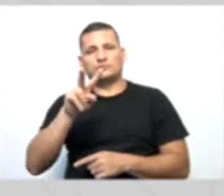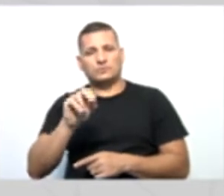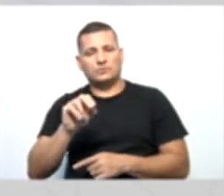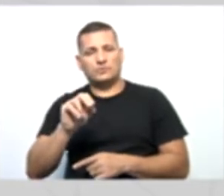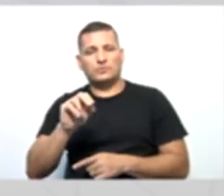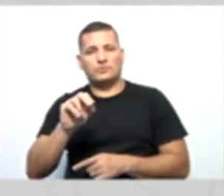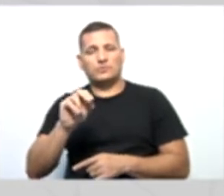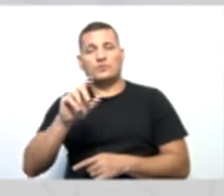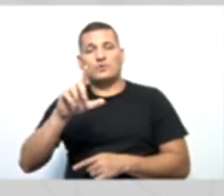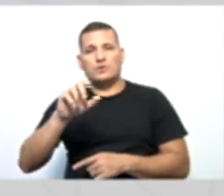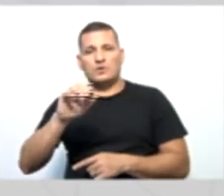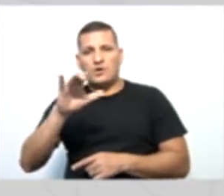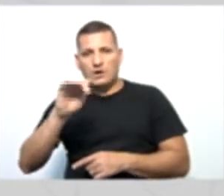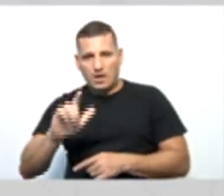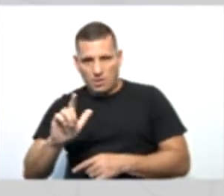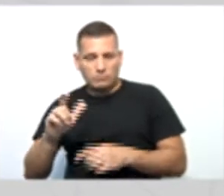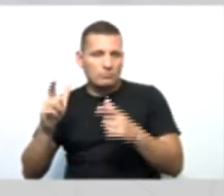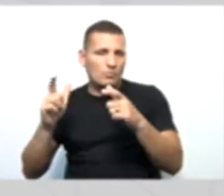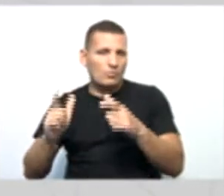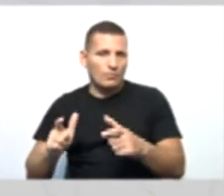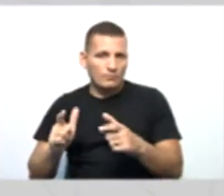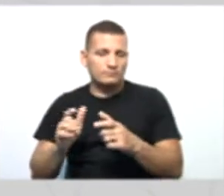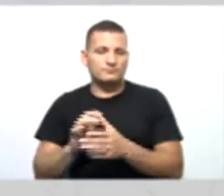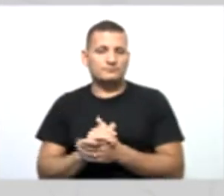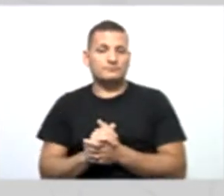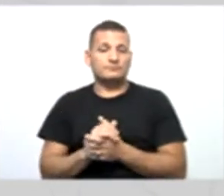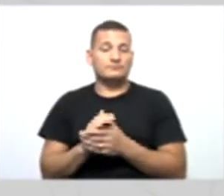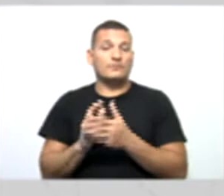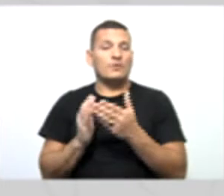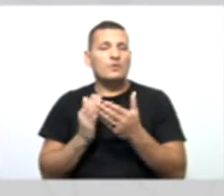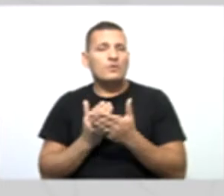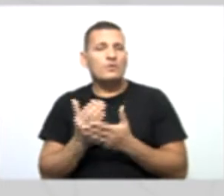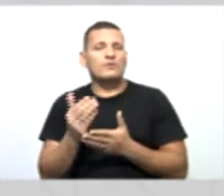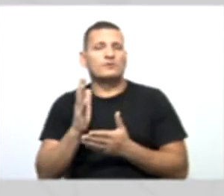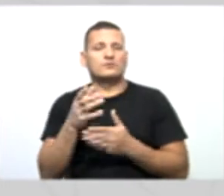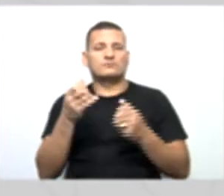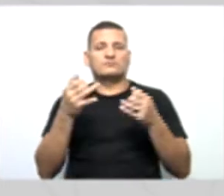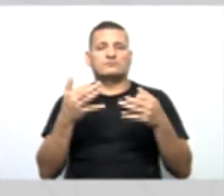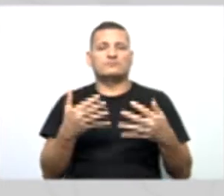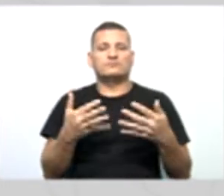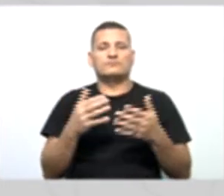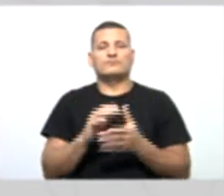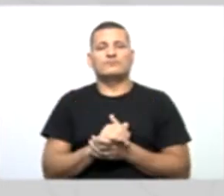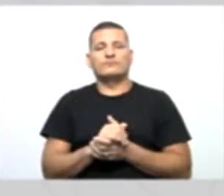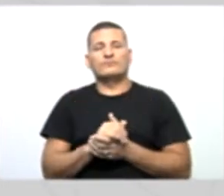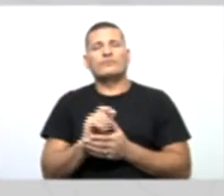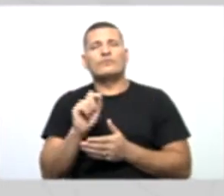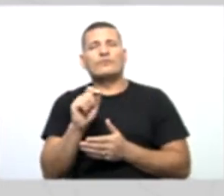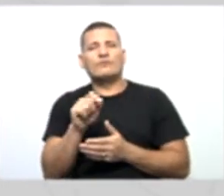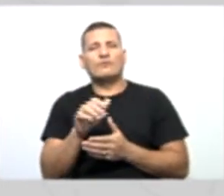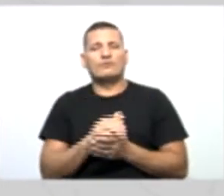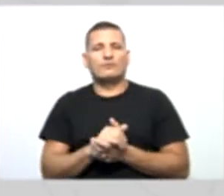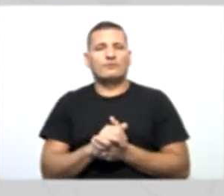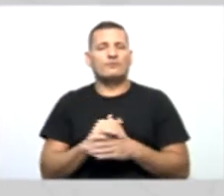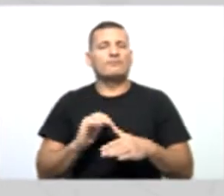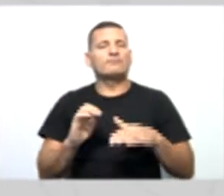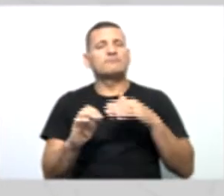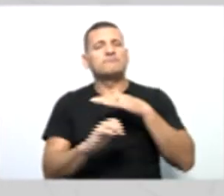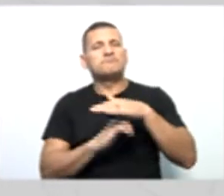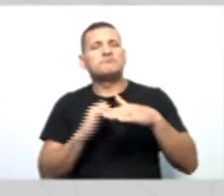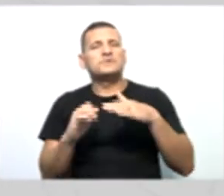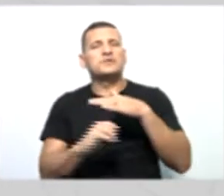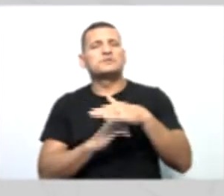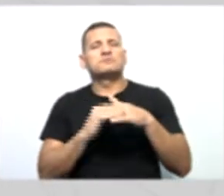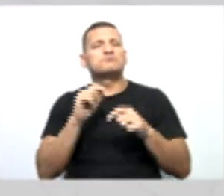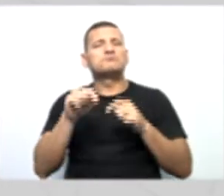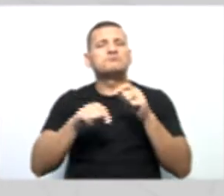os nossos objetivos e aí a gente começa já falando de negócios. Então, perguntem-se aí, o que